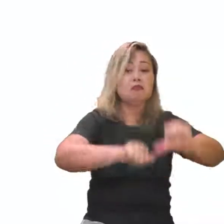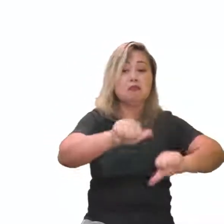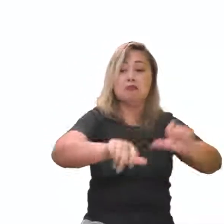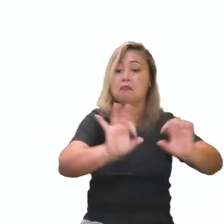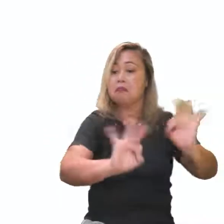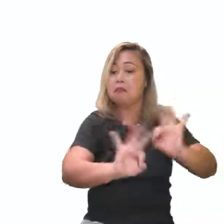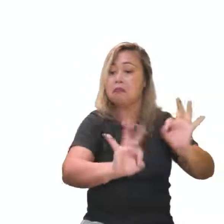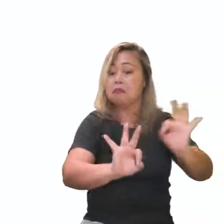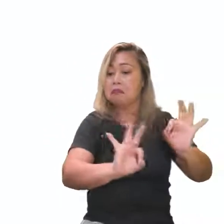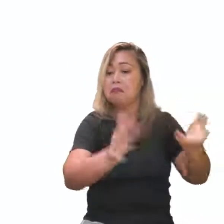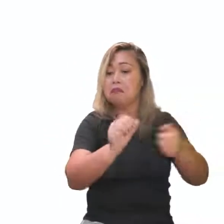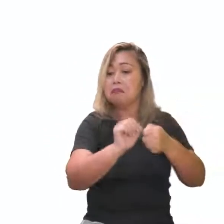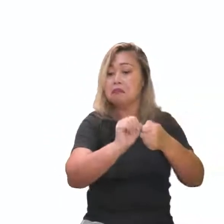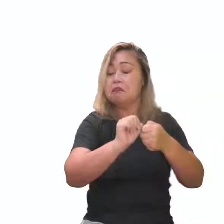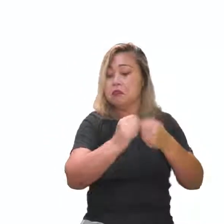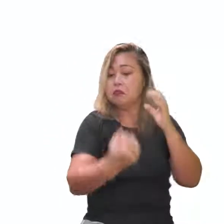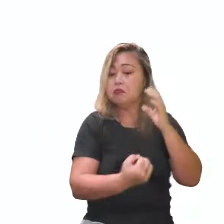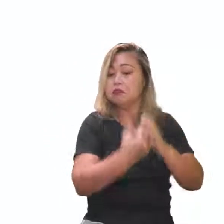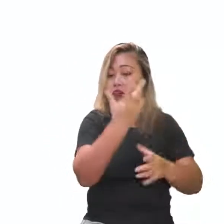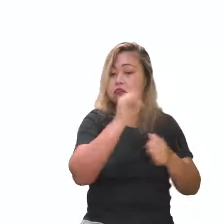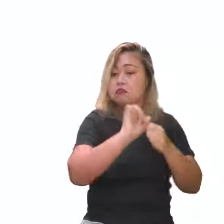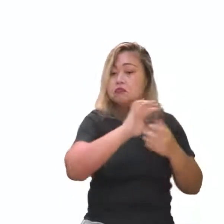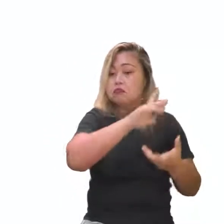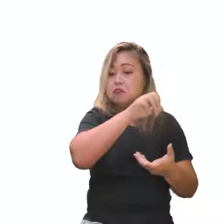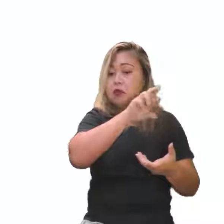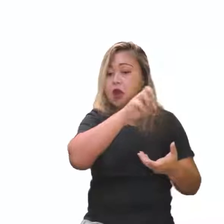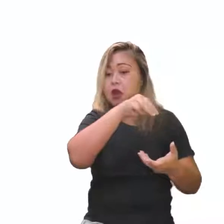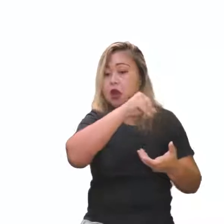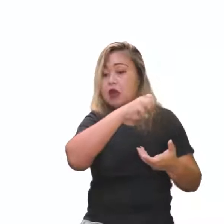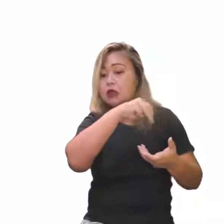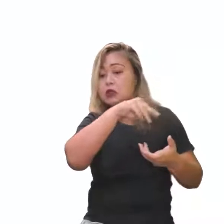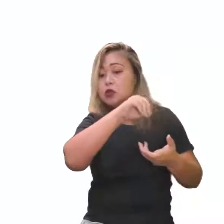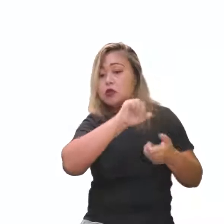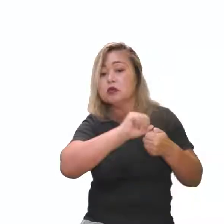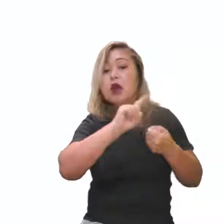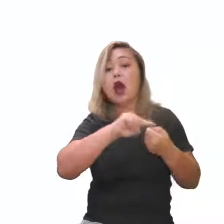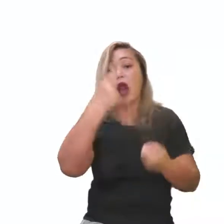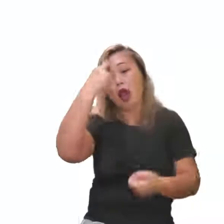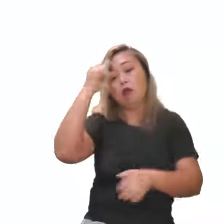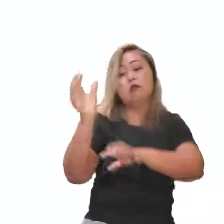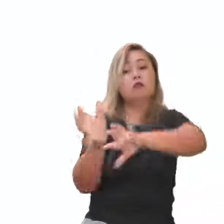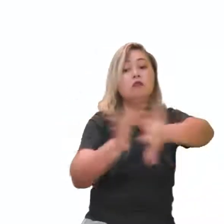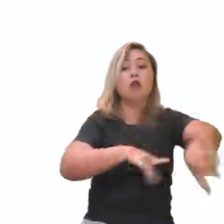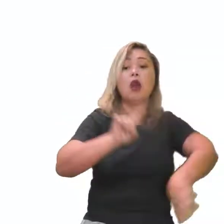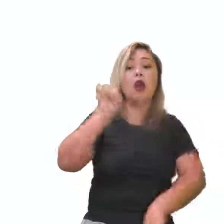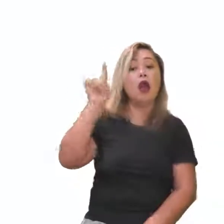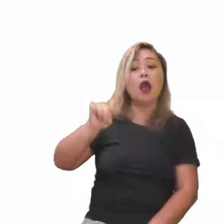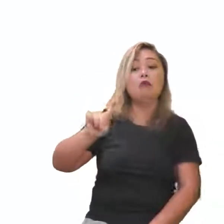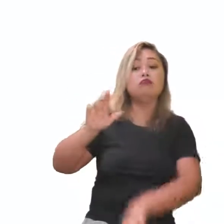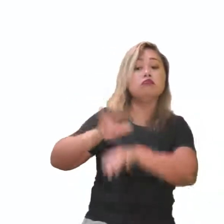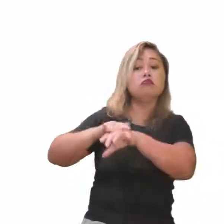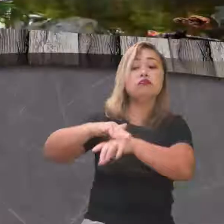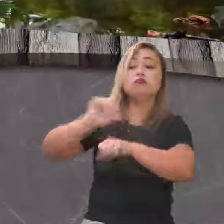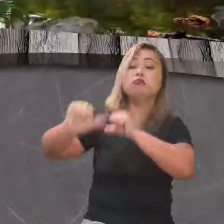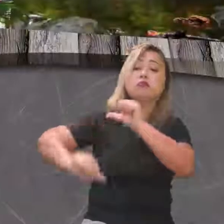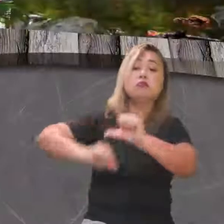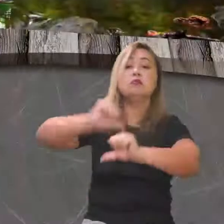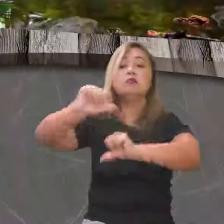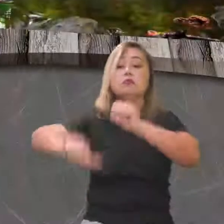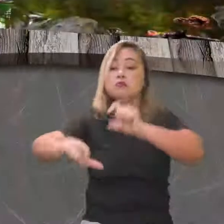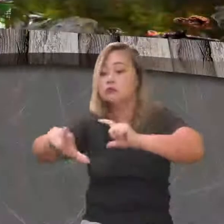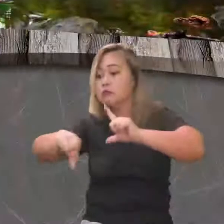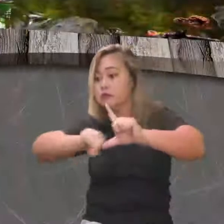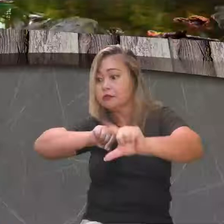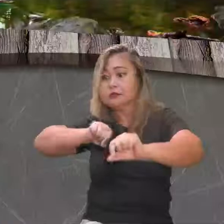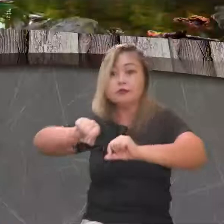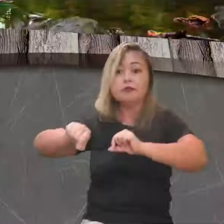imutáveis, como fala no criacionismo, e agora a gente já está aí incluindo as ideias sobre o processo de mutação e